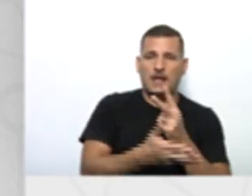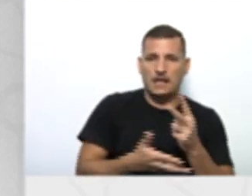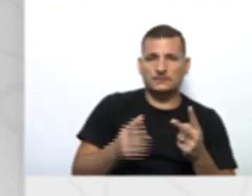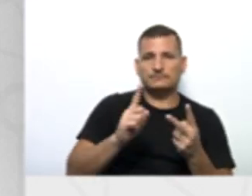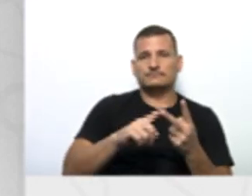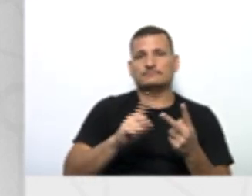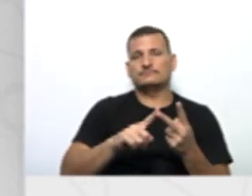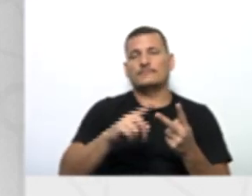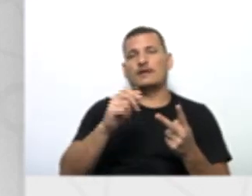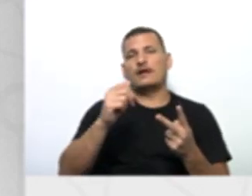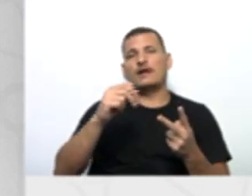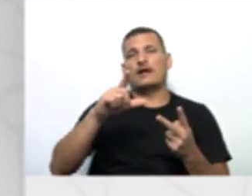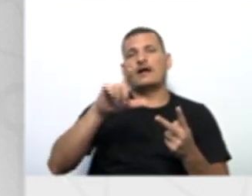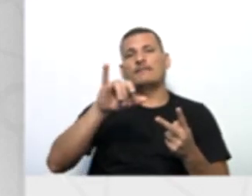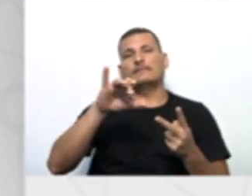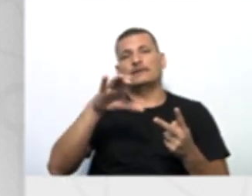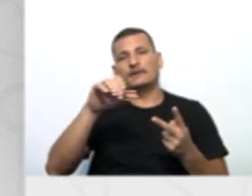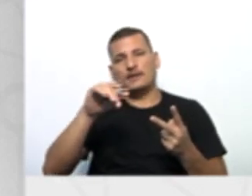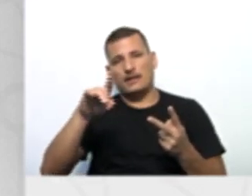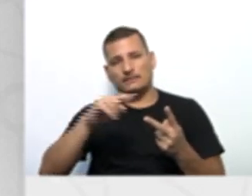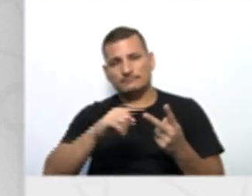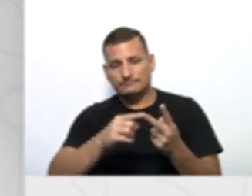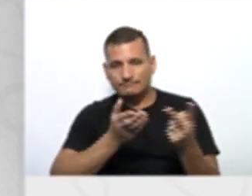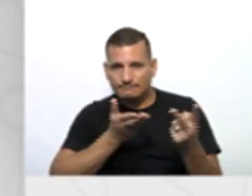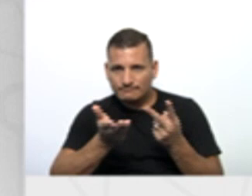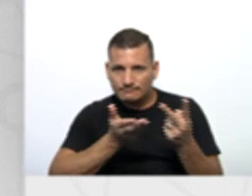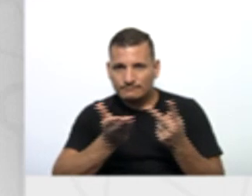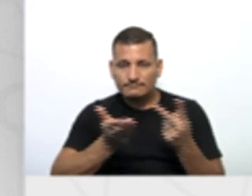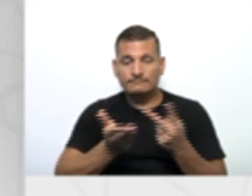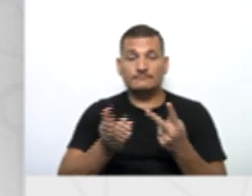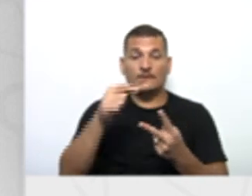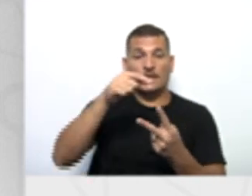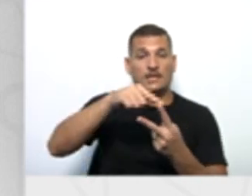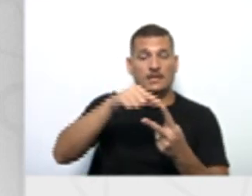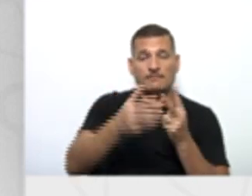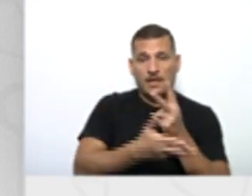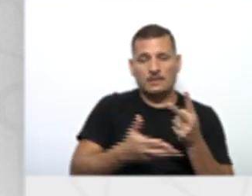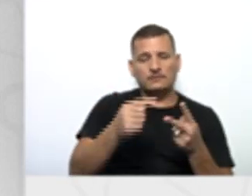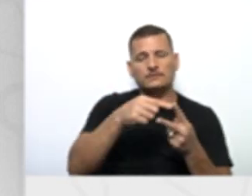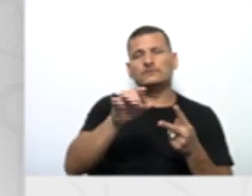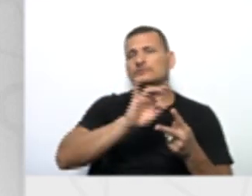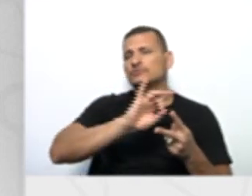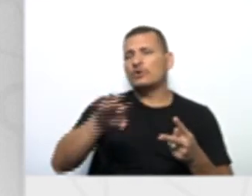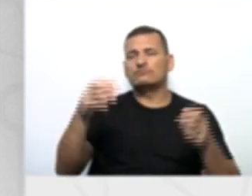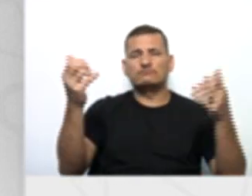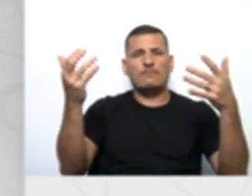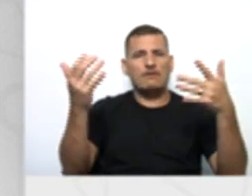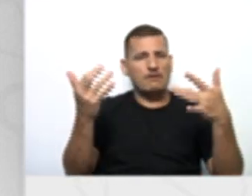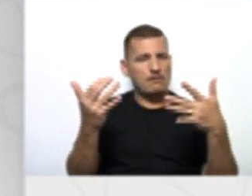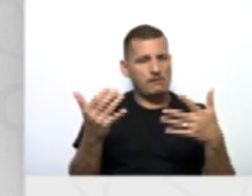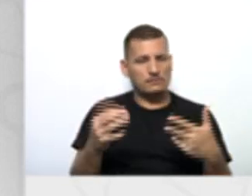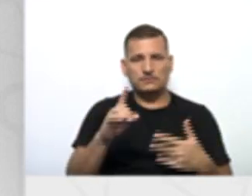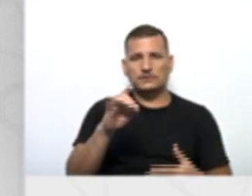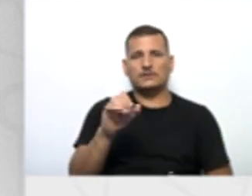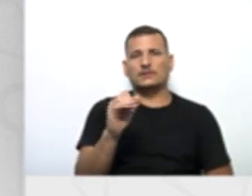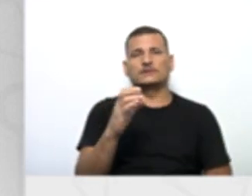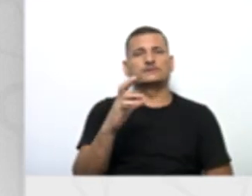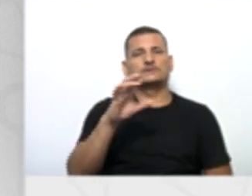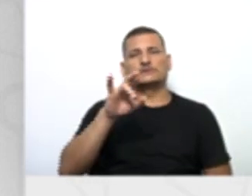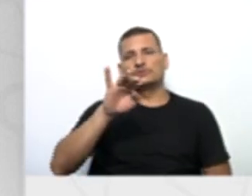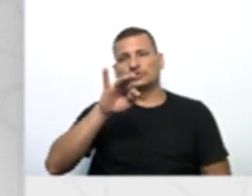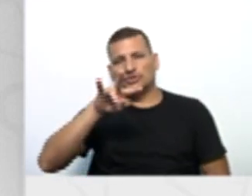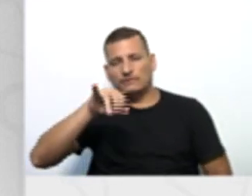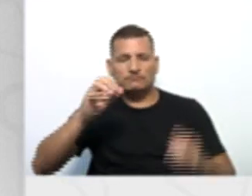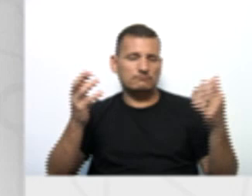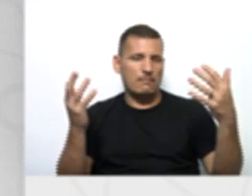aplicada. A pesquisa básica, geralmente, ela é só descritiva, ela só explica um elemento, então eu só vou explicar o